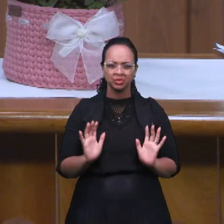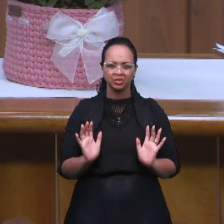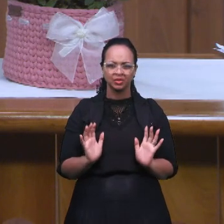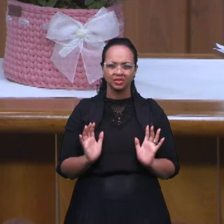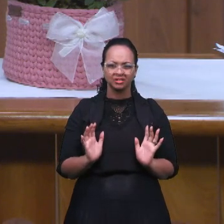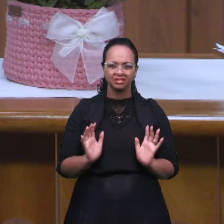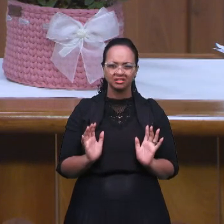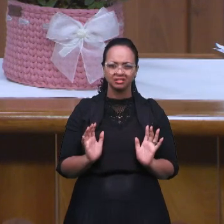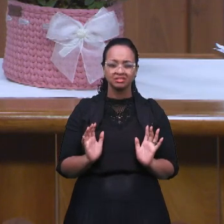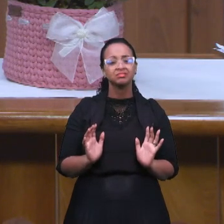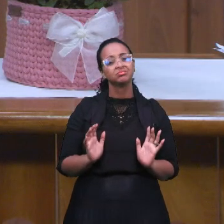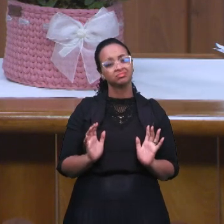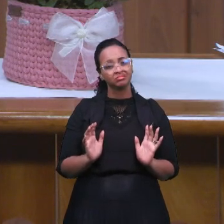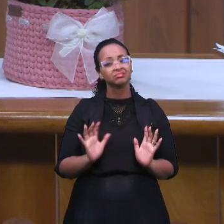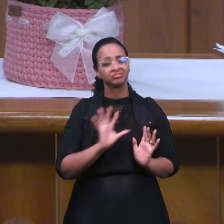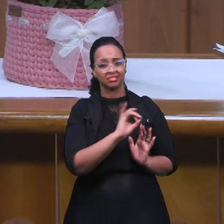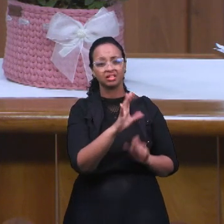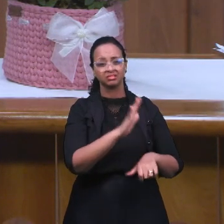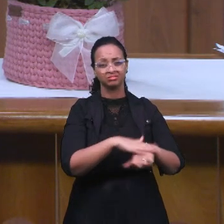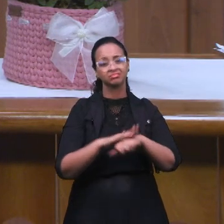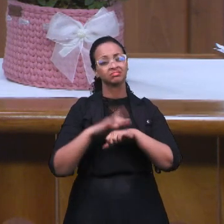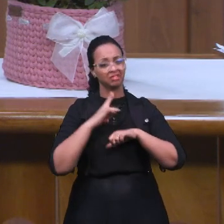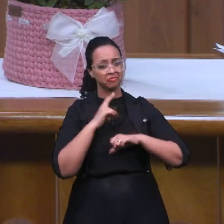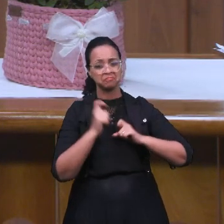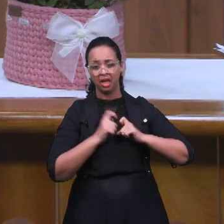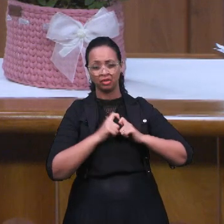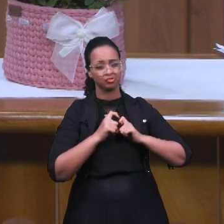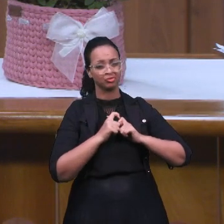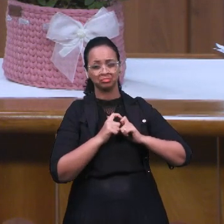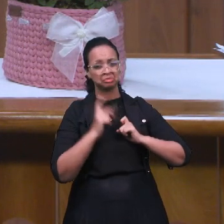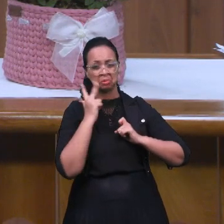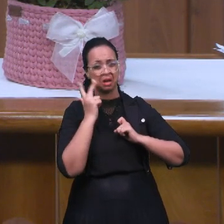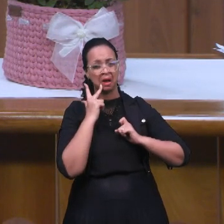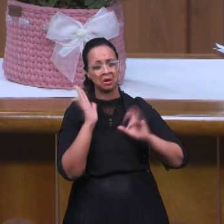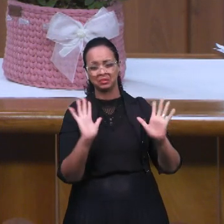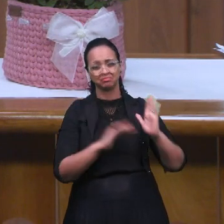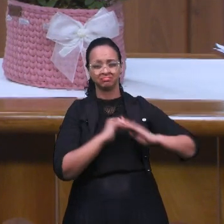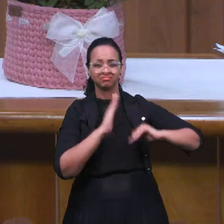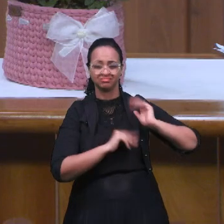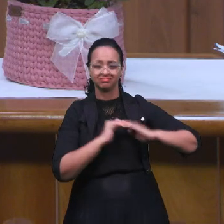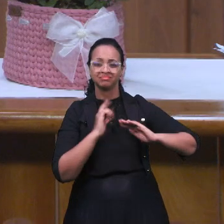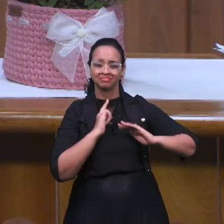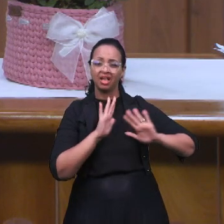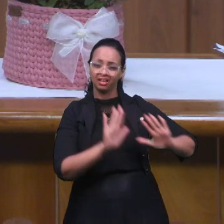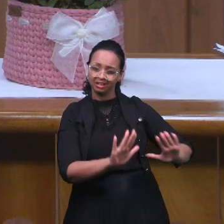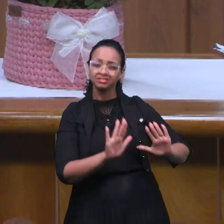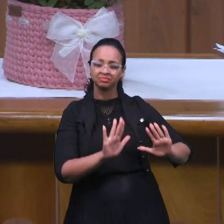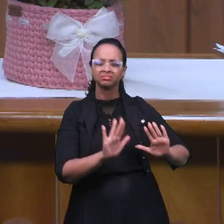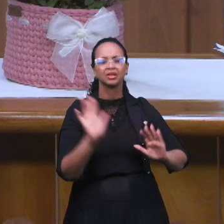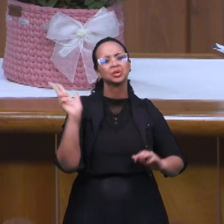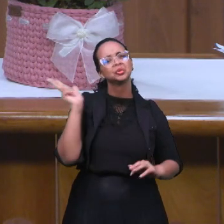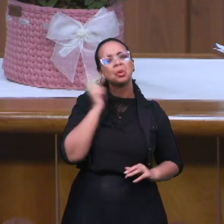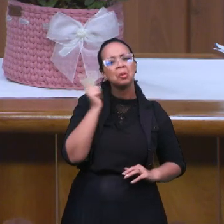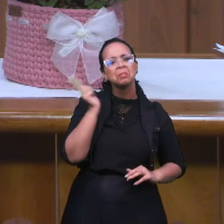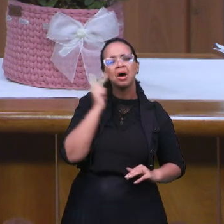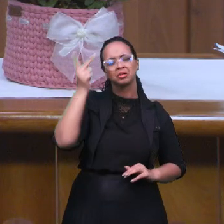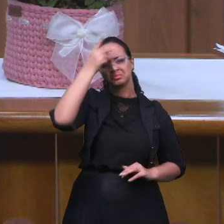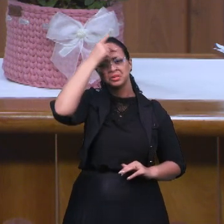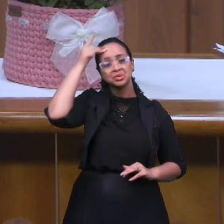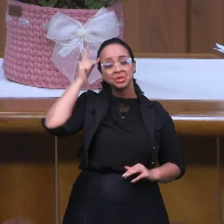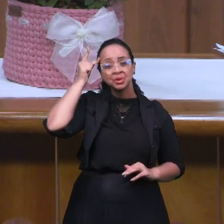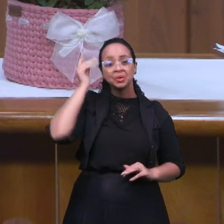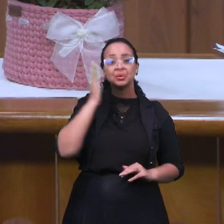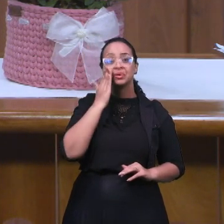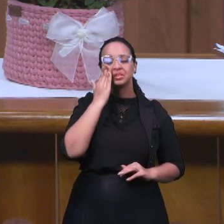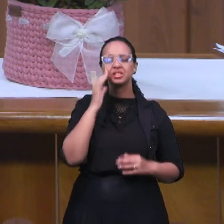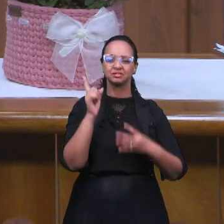a ti mesmo. Não tinha médico em todas as épocas. E vejam só, meus irmãos, isso é normal do homem. As 4